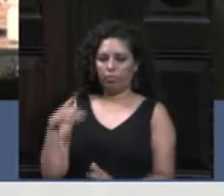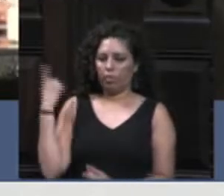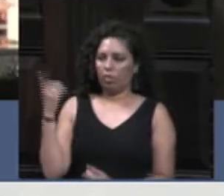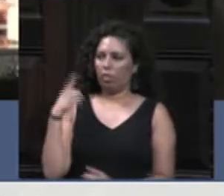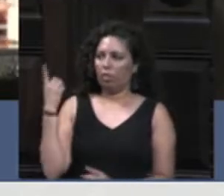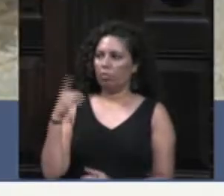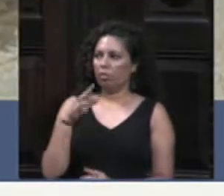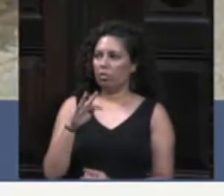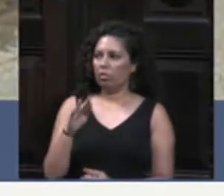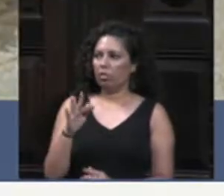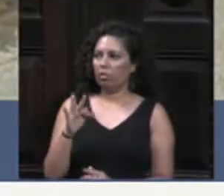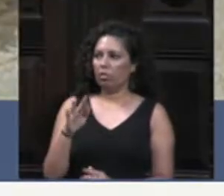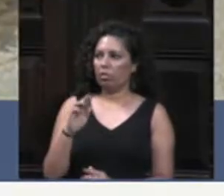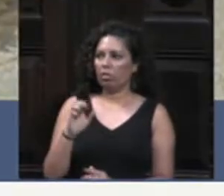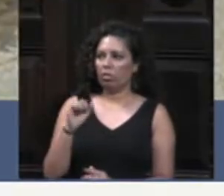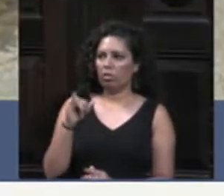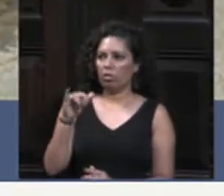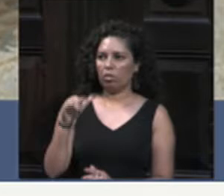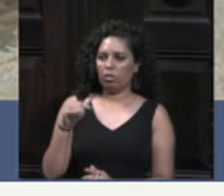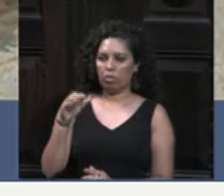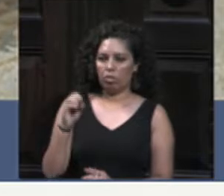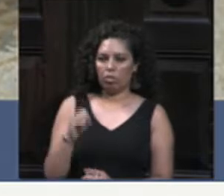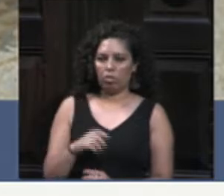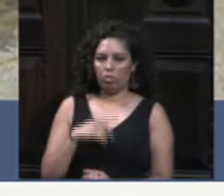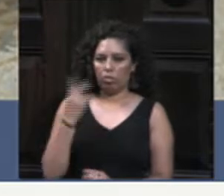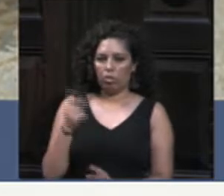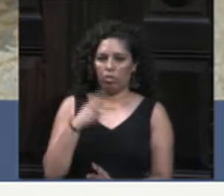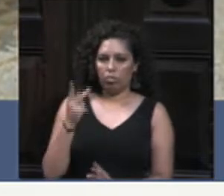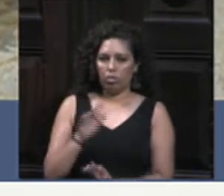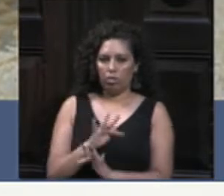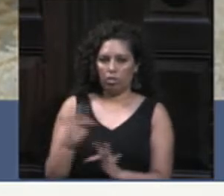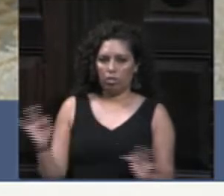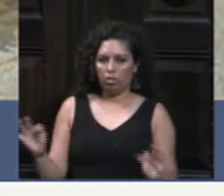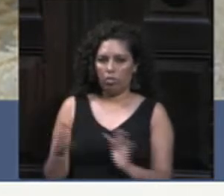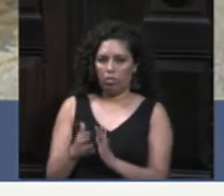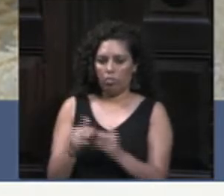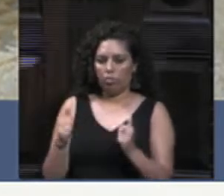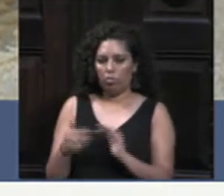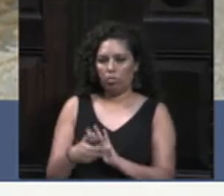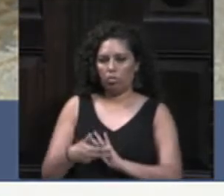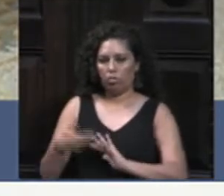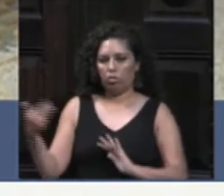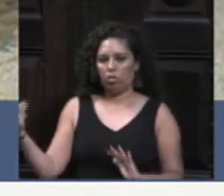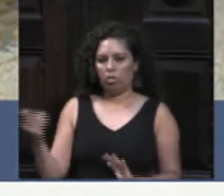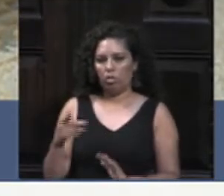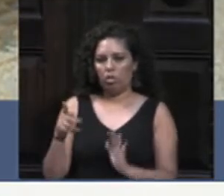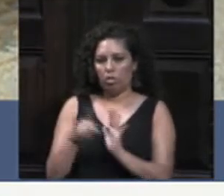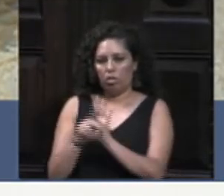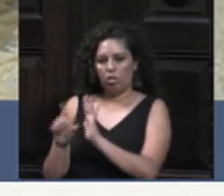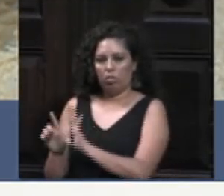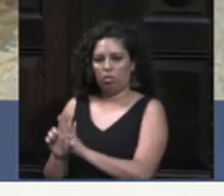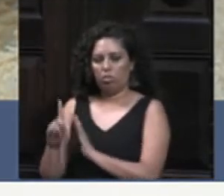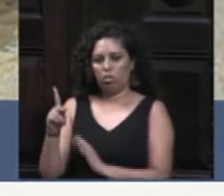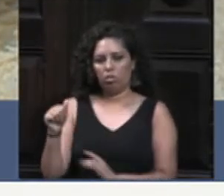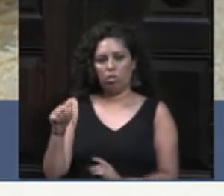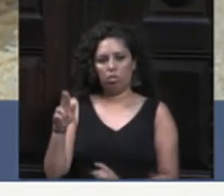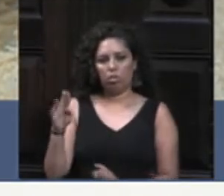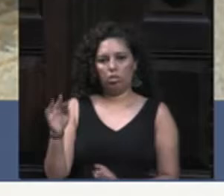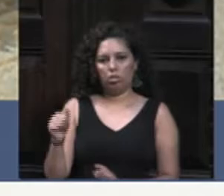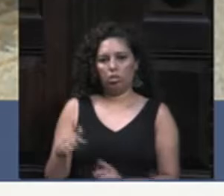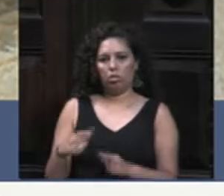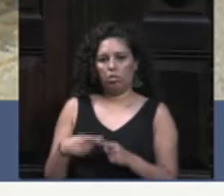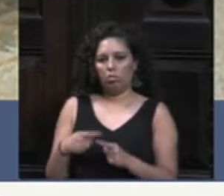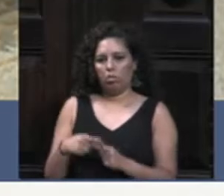Marcelo Freixo. Só uma solicitação. Primeiro, queria agradecer a retirada do projeto, da pauta, porque é um